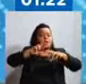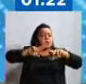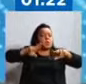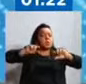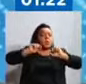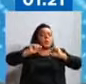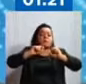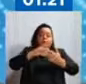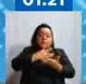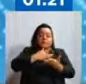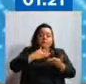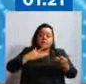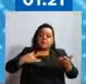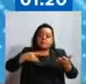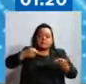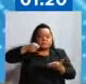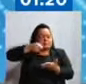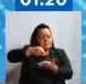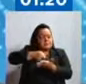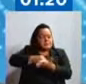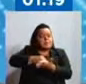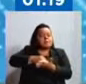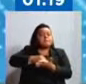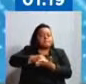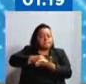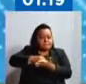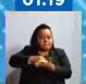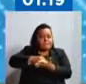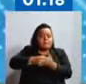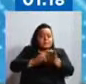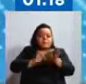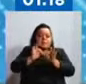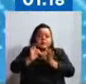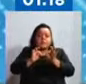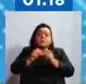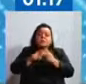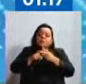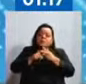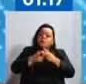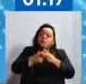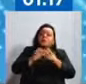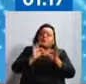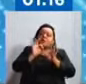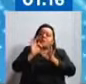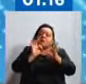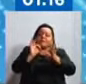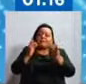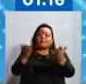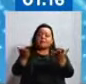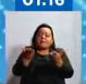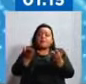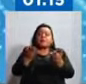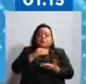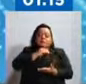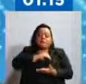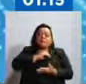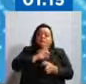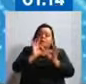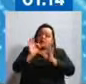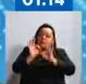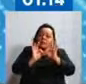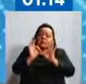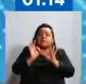saúde, é nosso dever. Buscar corrigir, atualizar o plano de cargos e salários dos nossos servidores é